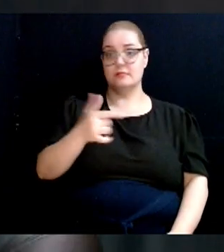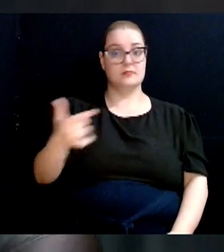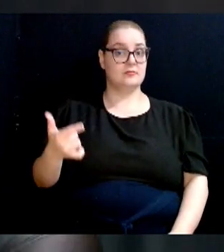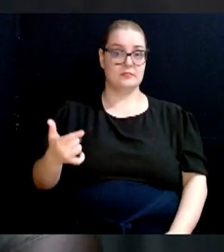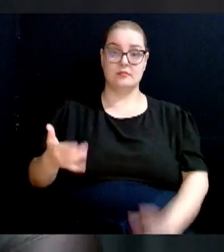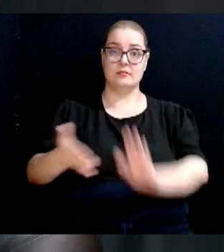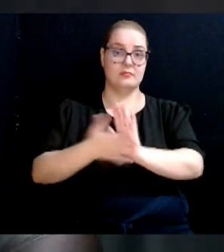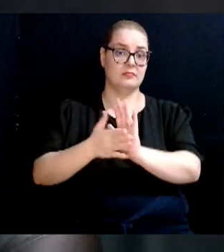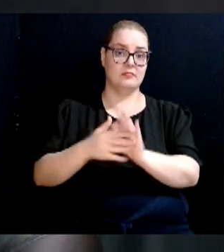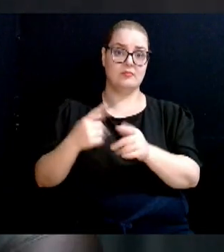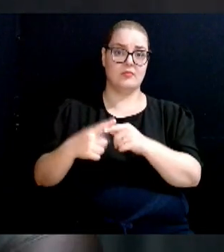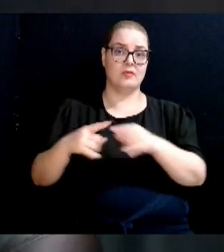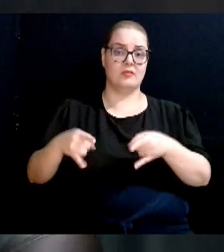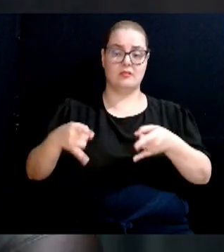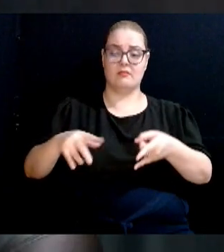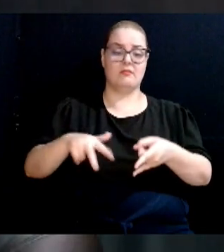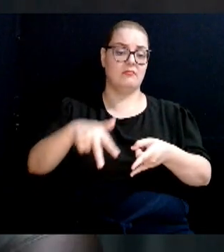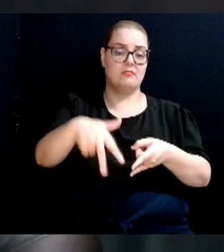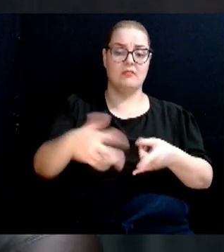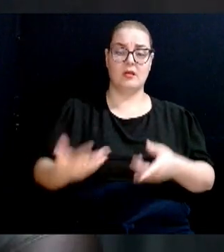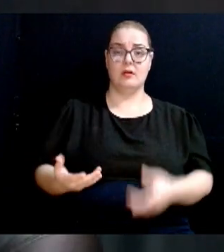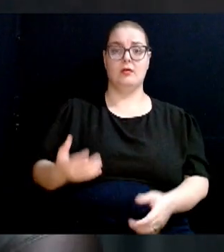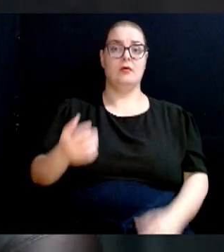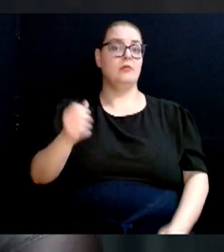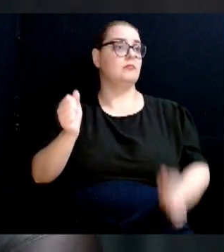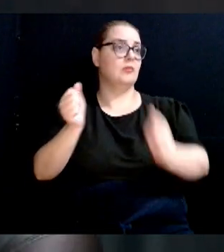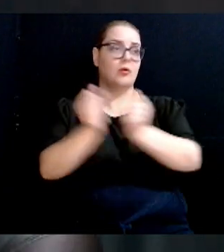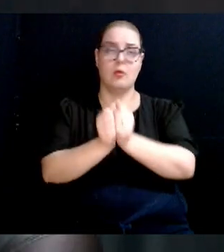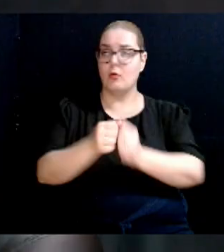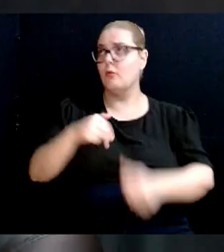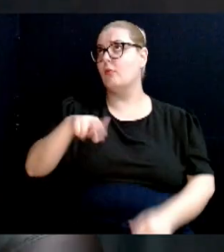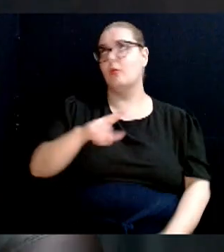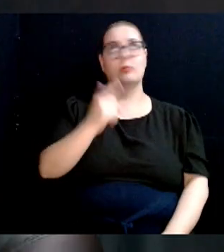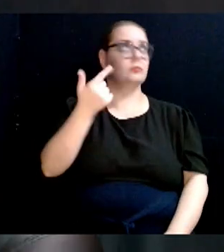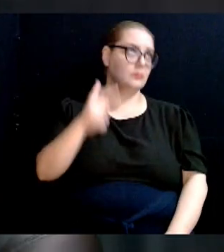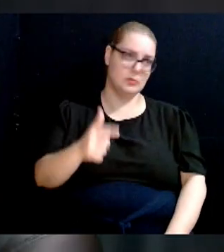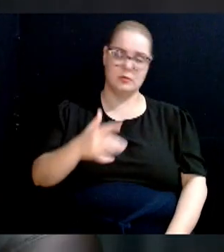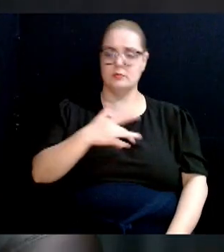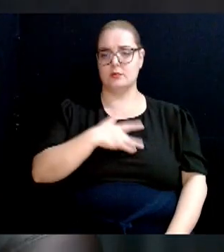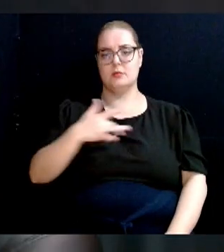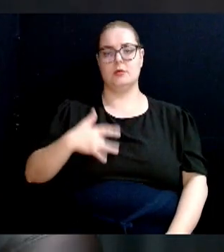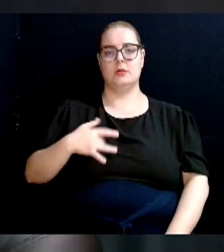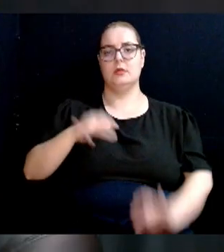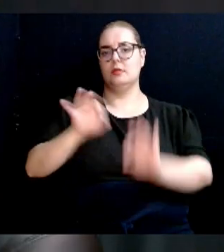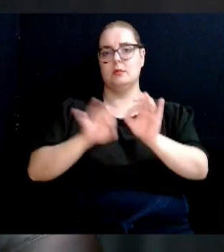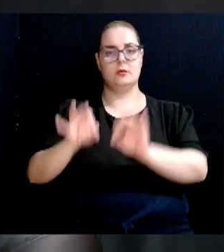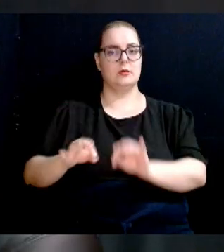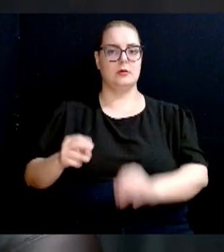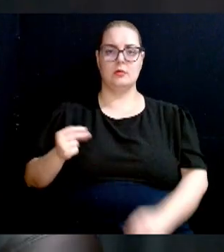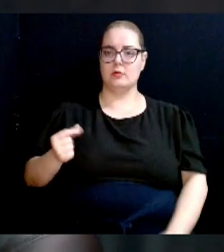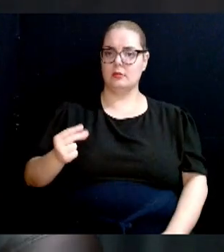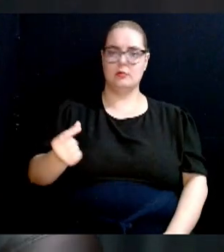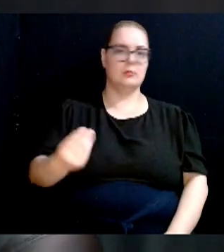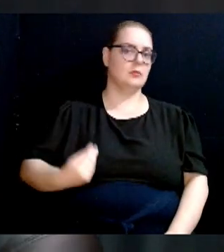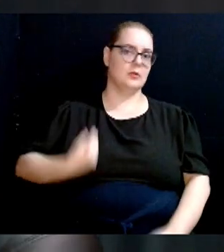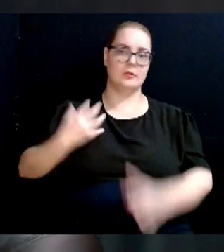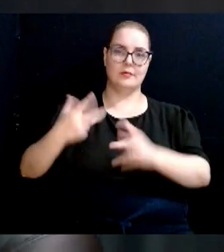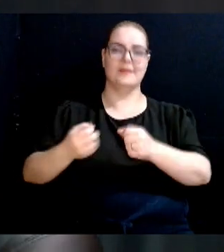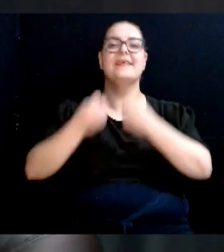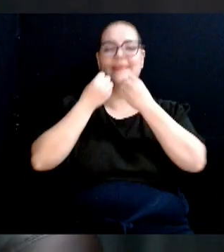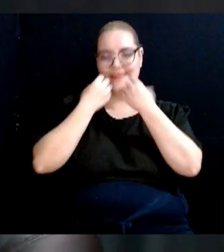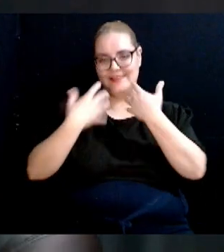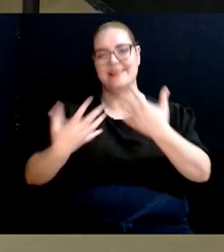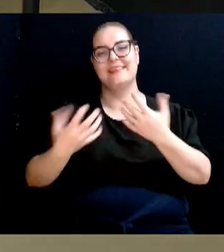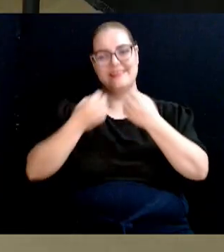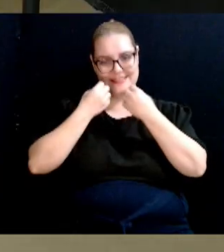cama, com ou sem saúde. Então, projeto a gente tem que ter o resto da nossa vida, não tem jeito. Que delícia, e que bom, né? E que bom.